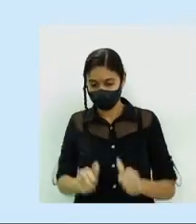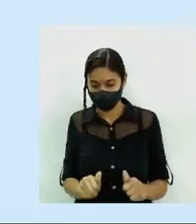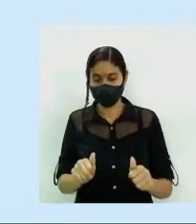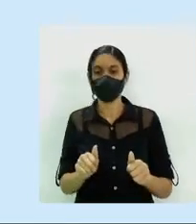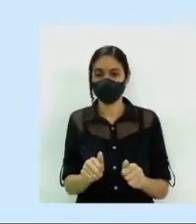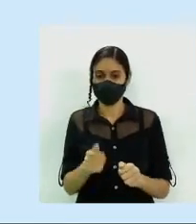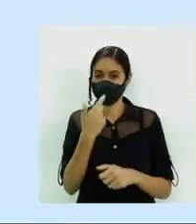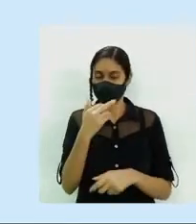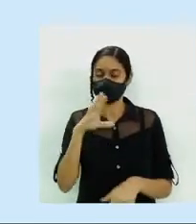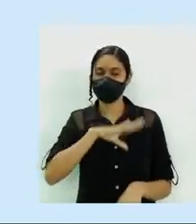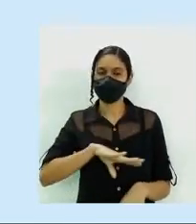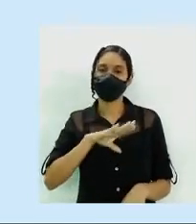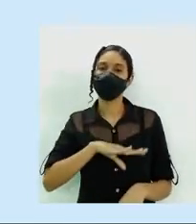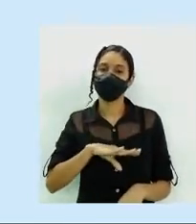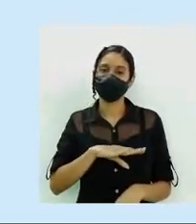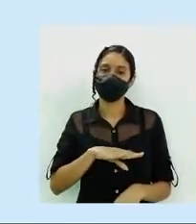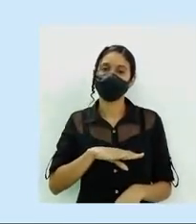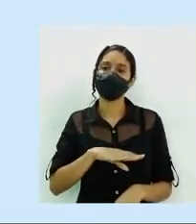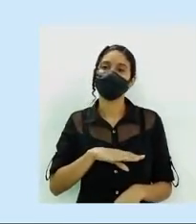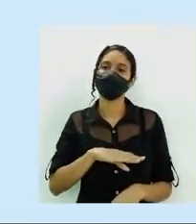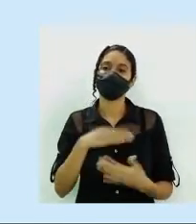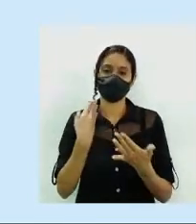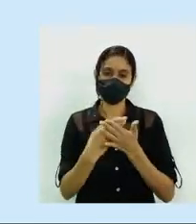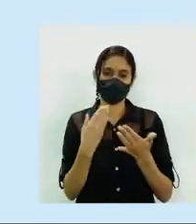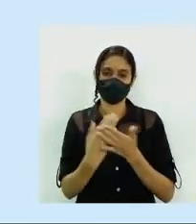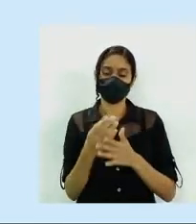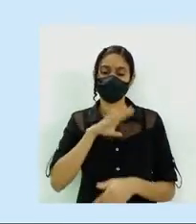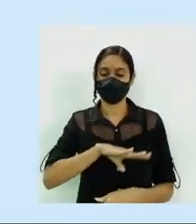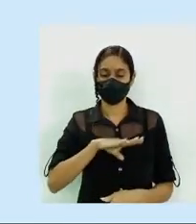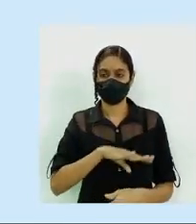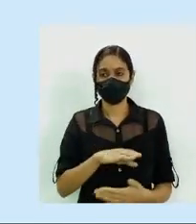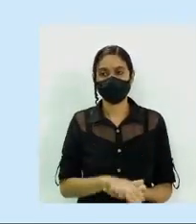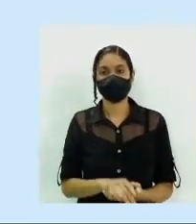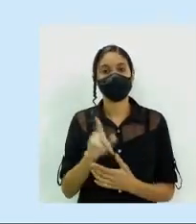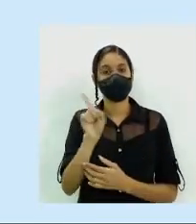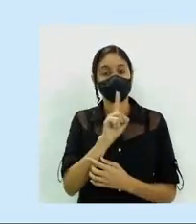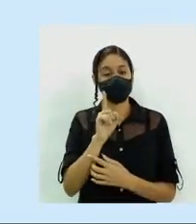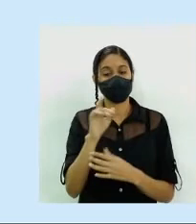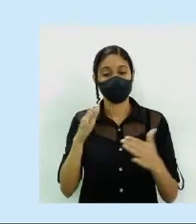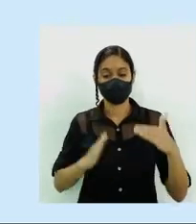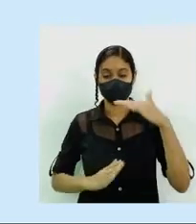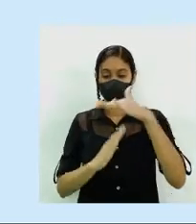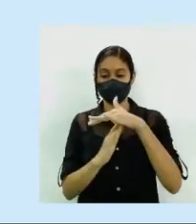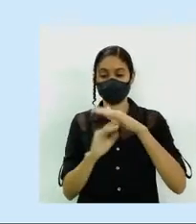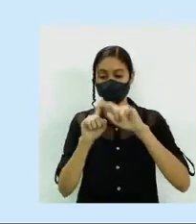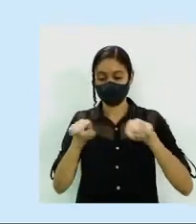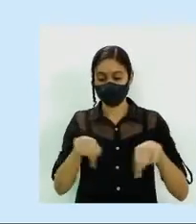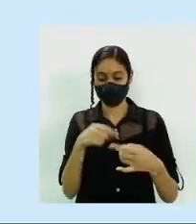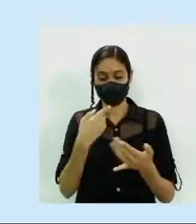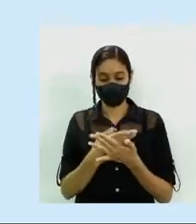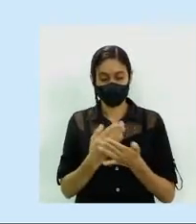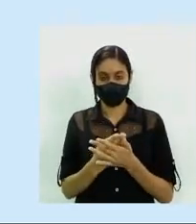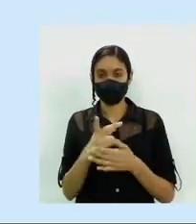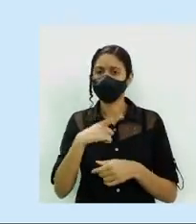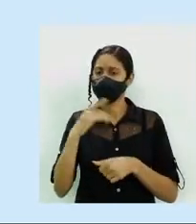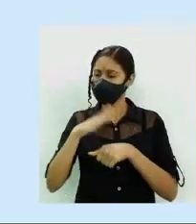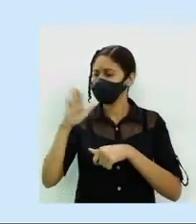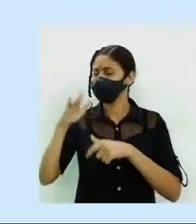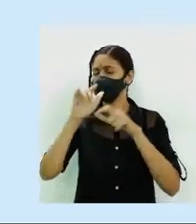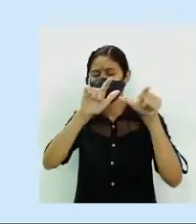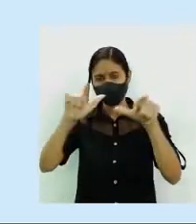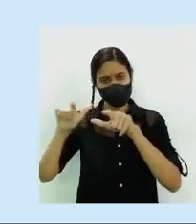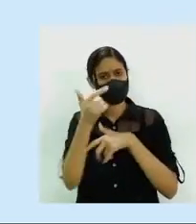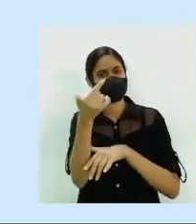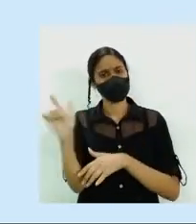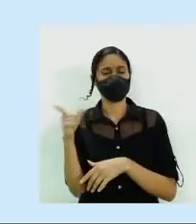e a língua portuguesa, as aulas de língua portuguesa, elas não se limitam à sala de aula, elas vão além disso